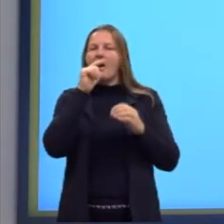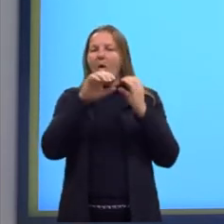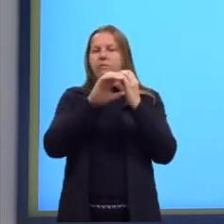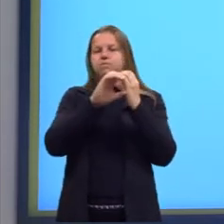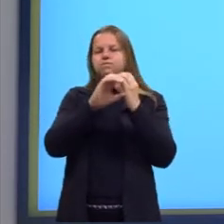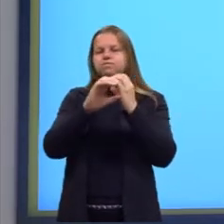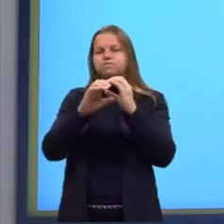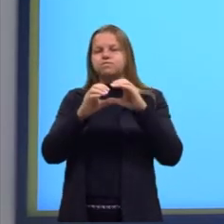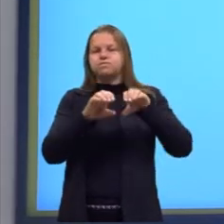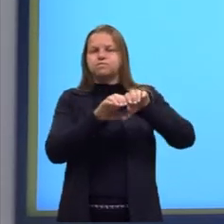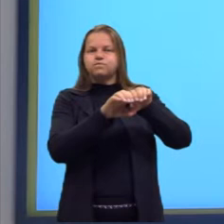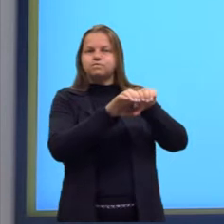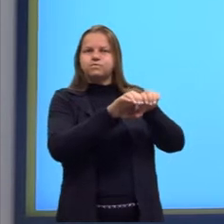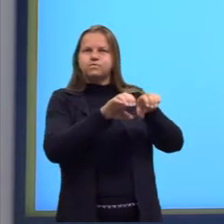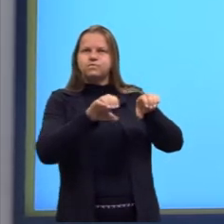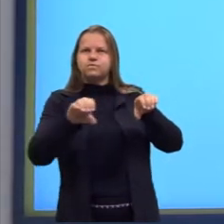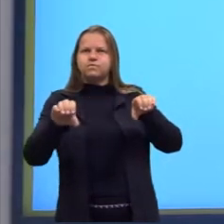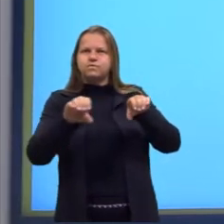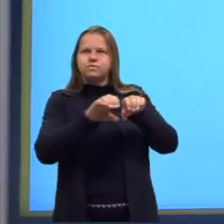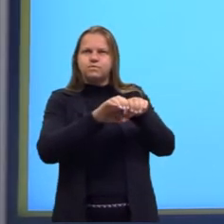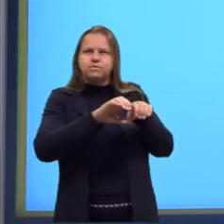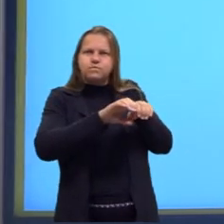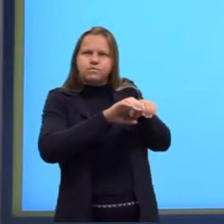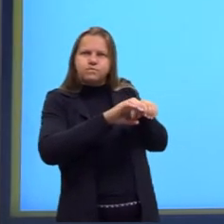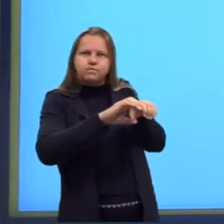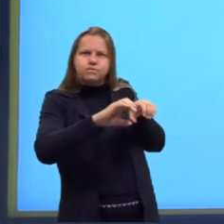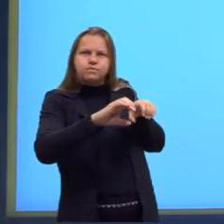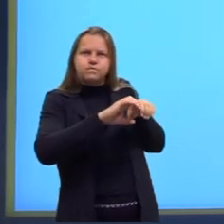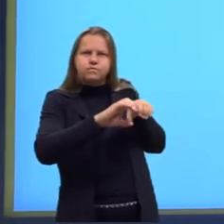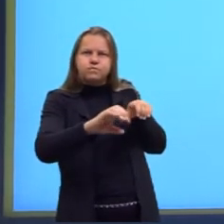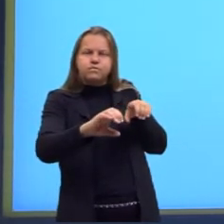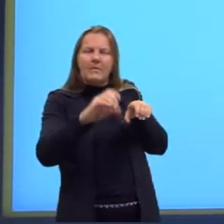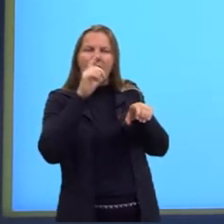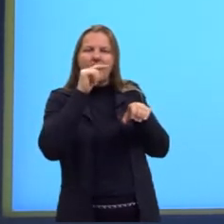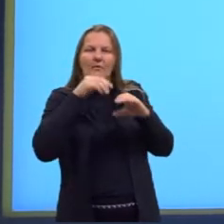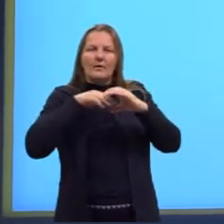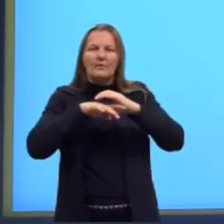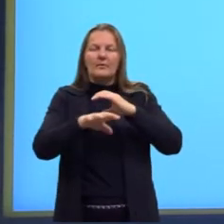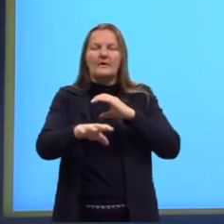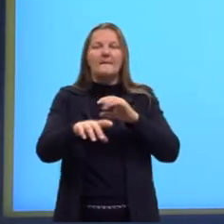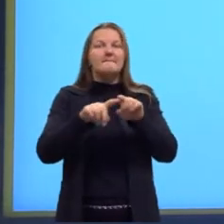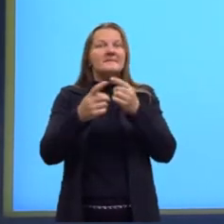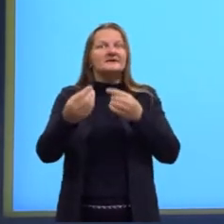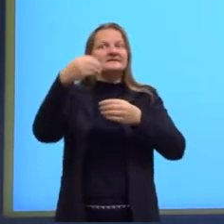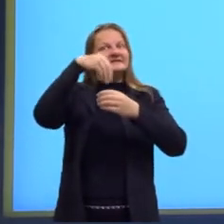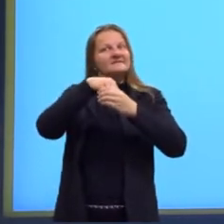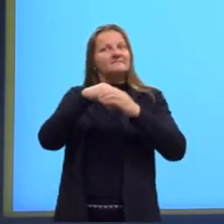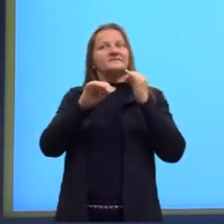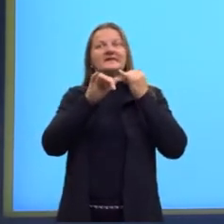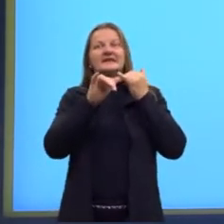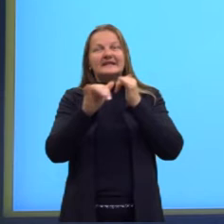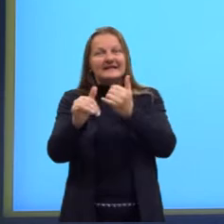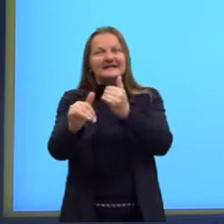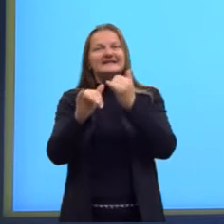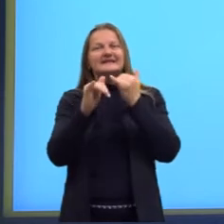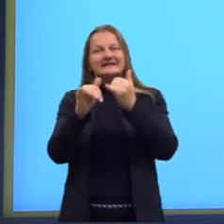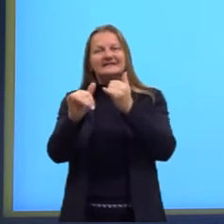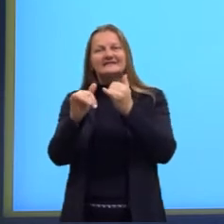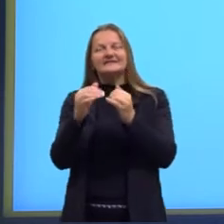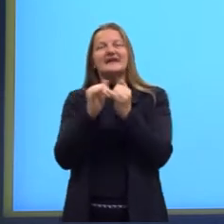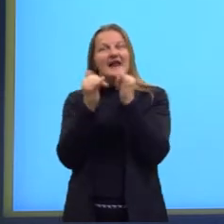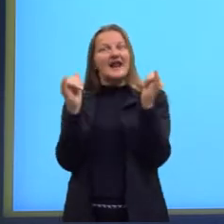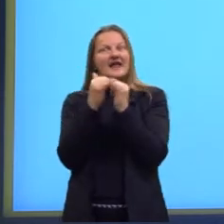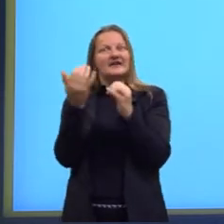exemplo e tivesse passando água né Por esse cano certo mas no caso o nosso cano aqui ele está passando